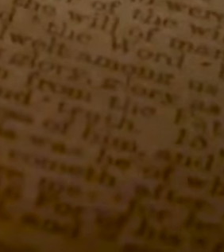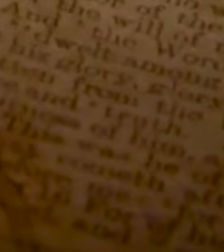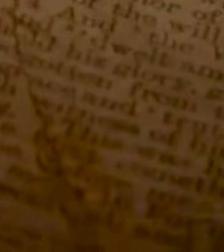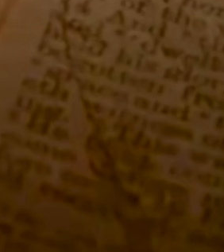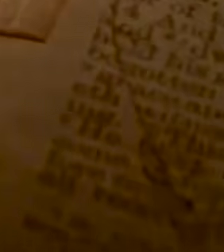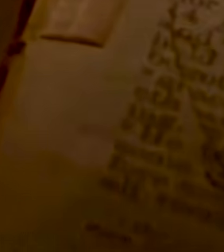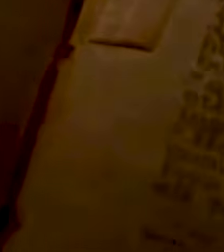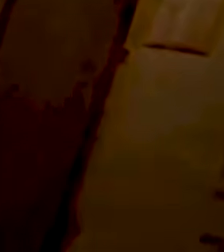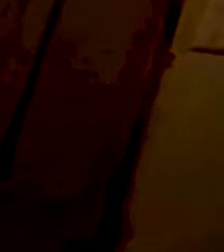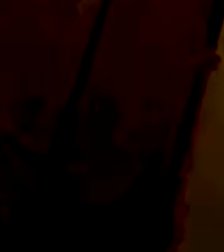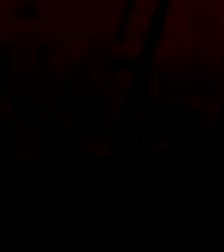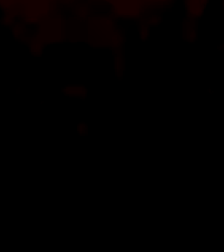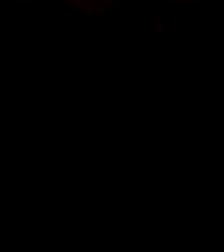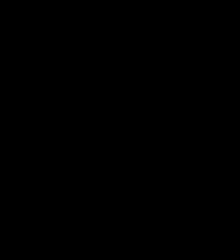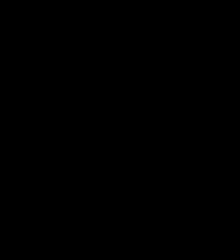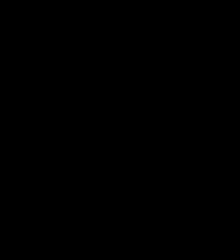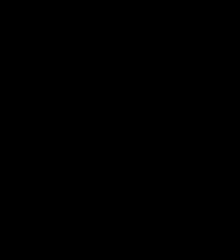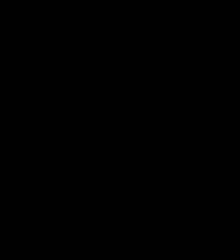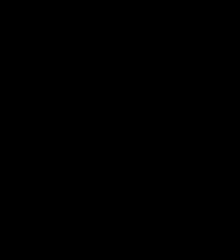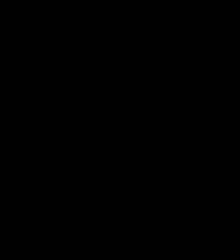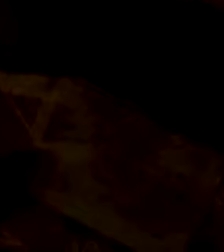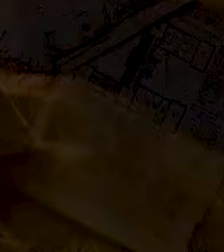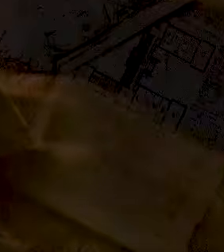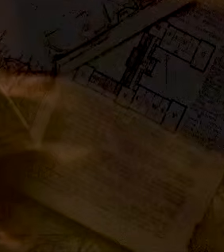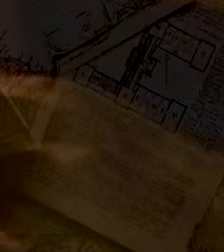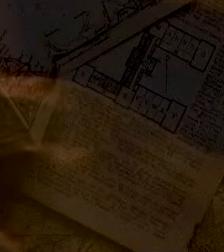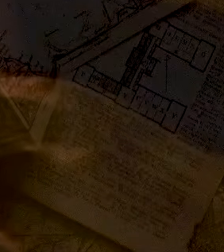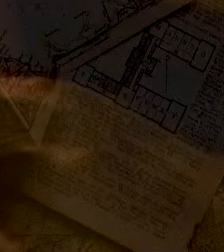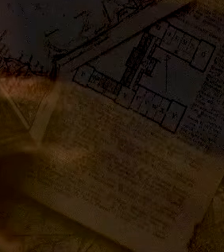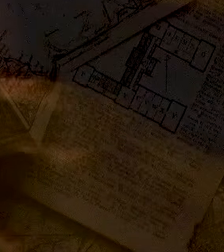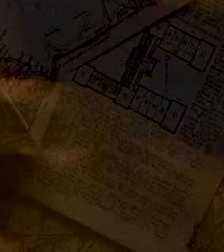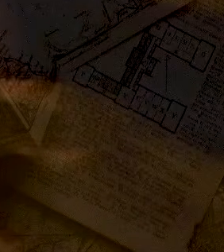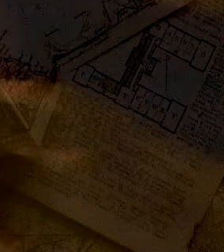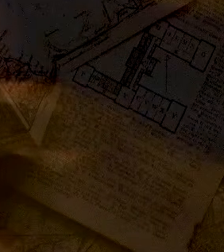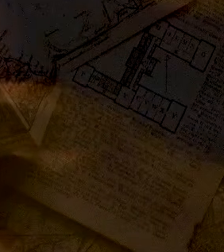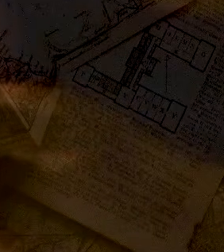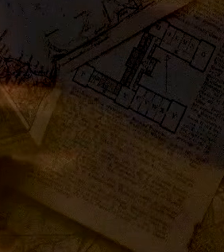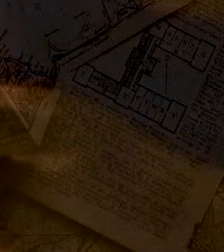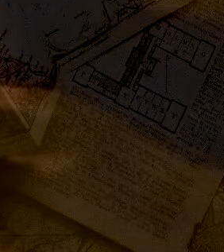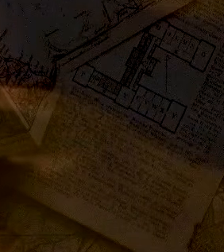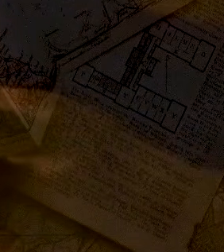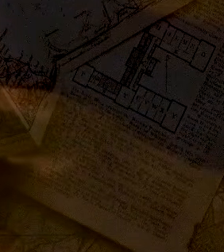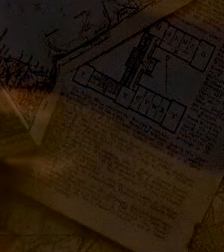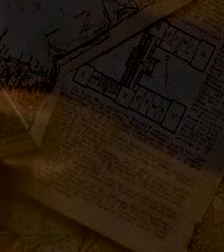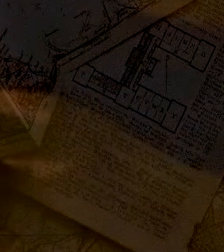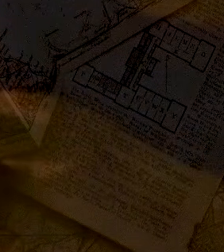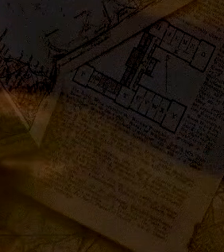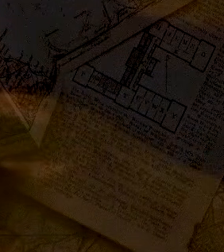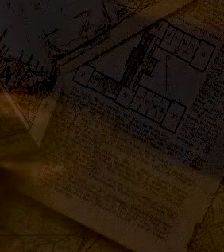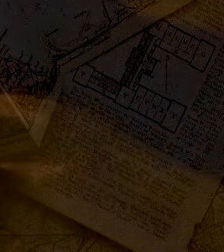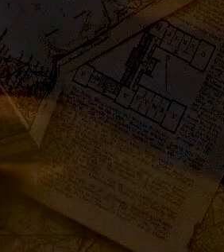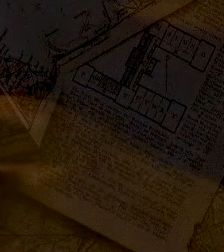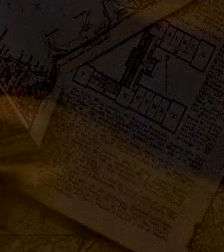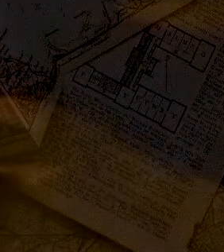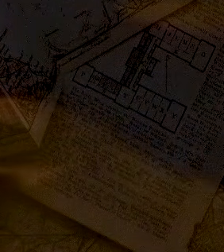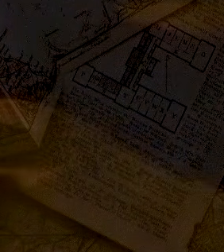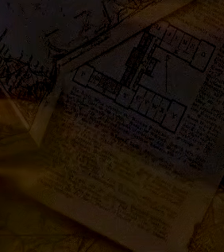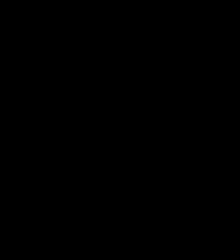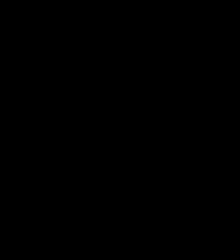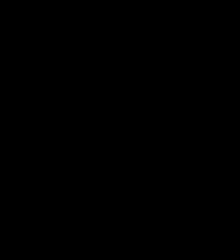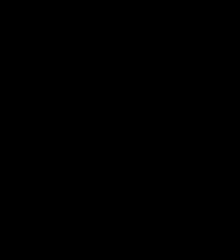enche os espíritos, na batalha vereis